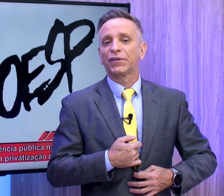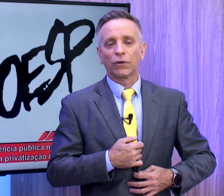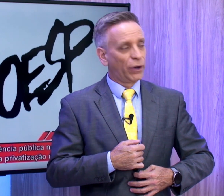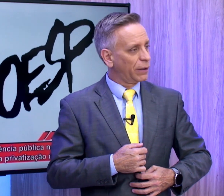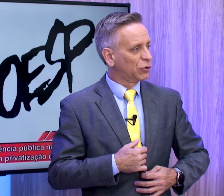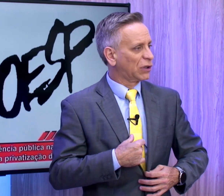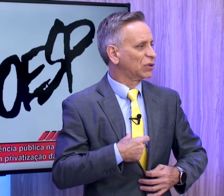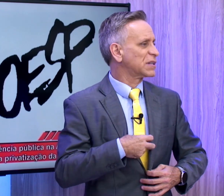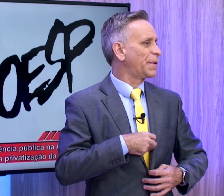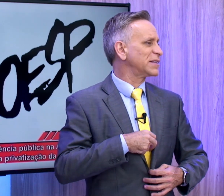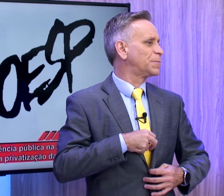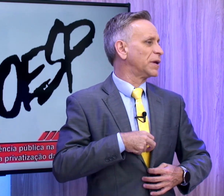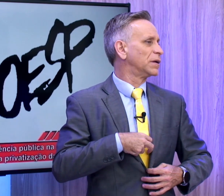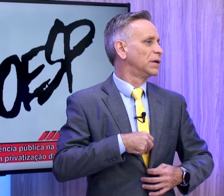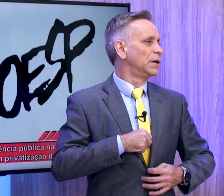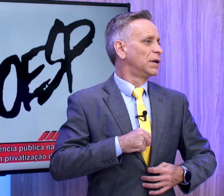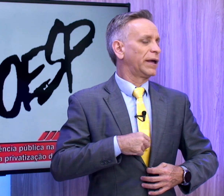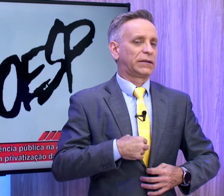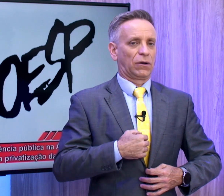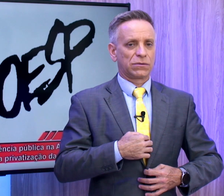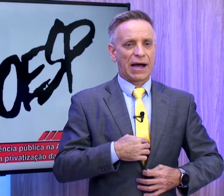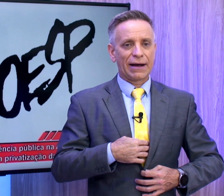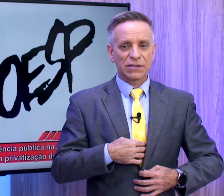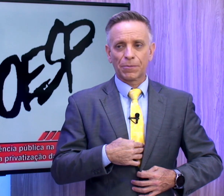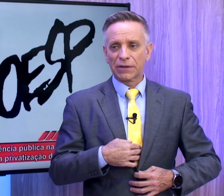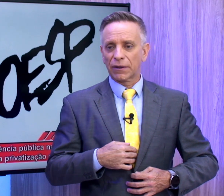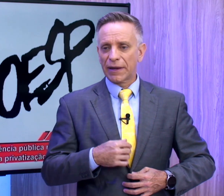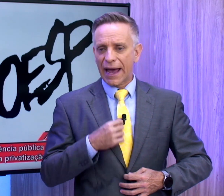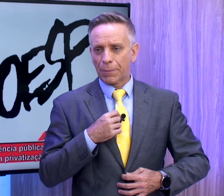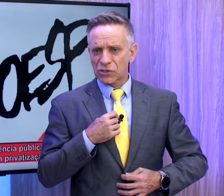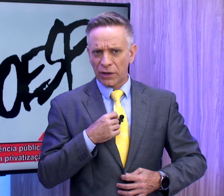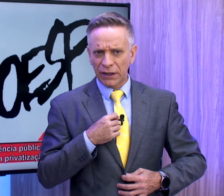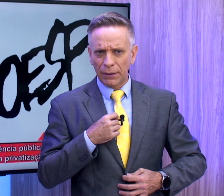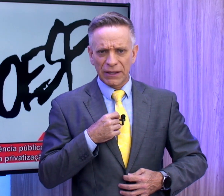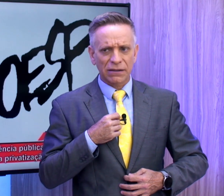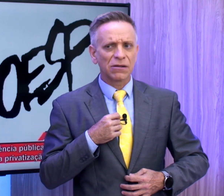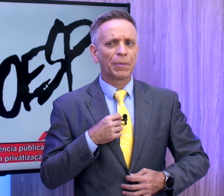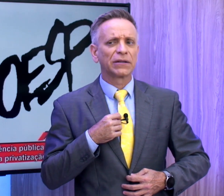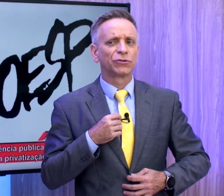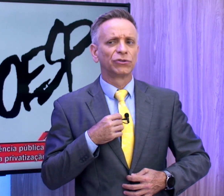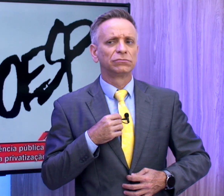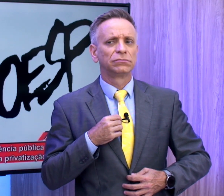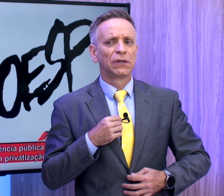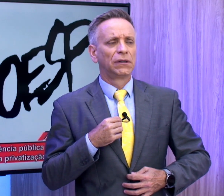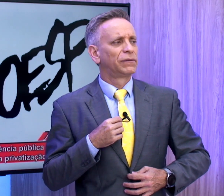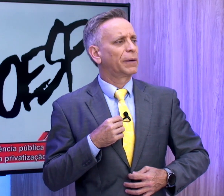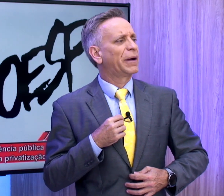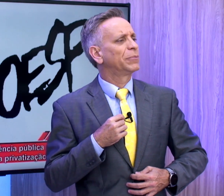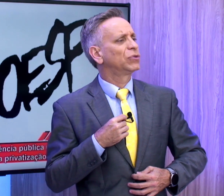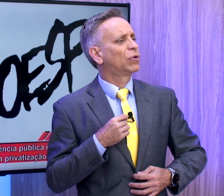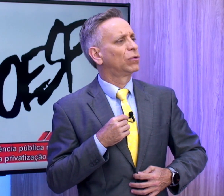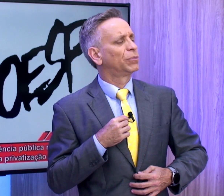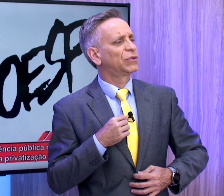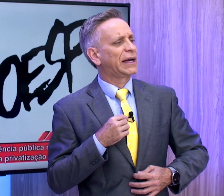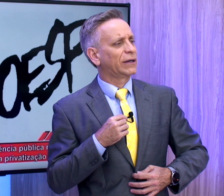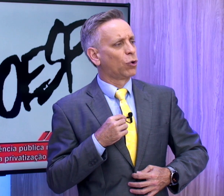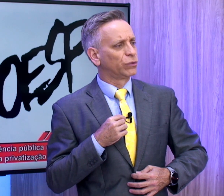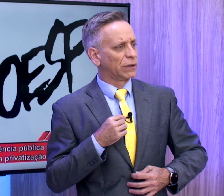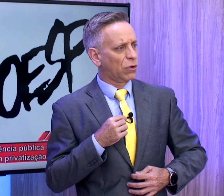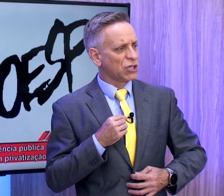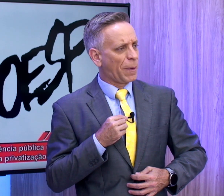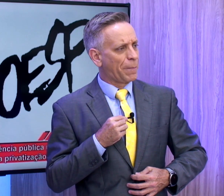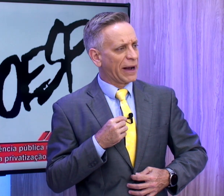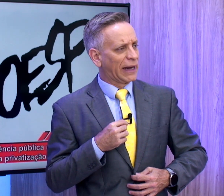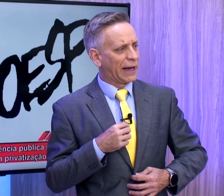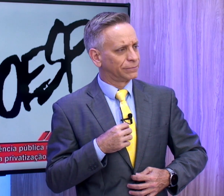É da prefeita. Oi, Botucatu é Sabesp? Então, a Água de São Pedro também é. O pessoal reclama da Água de São Pedro, viu? Paga muito cara a